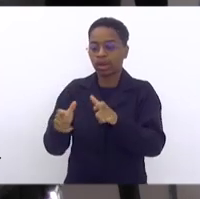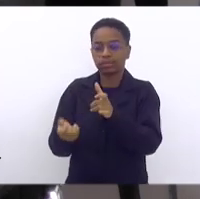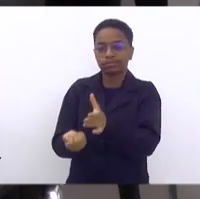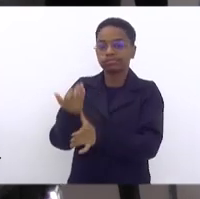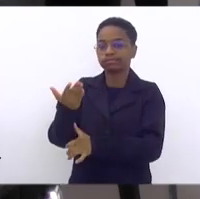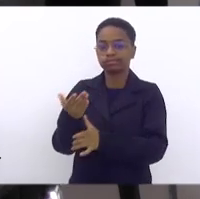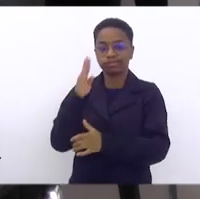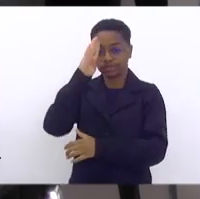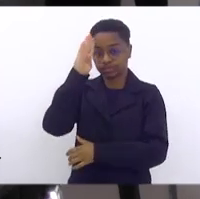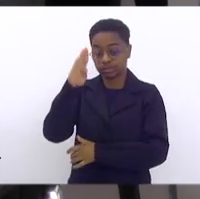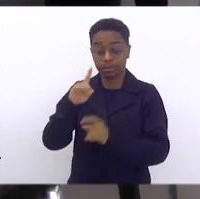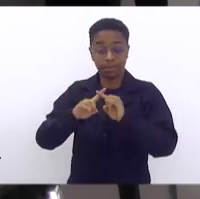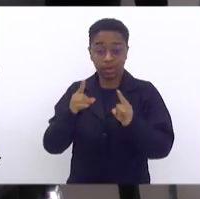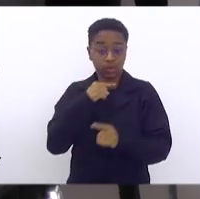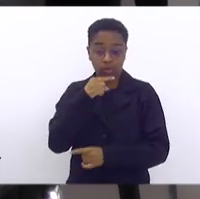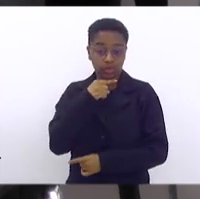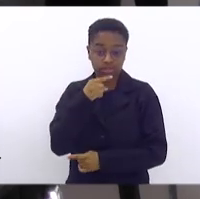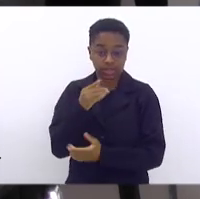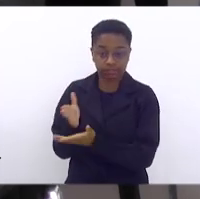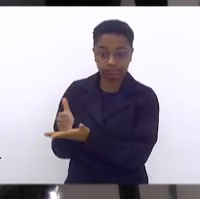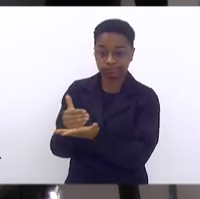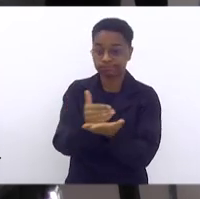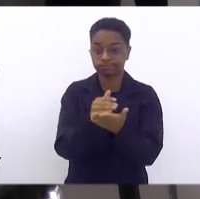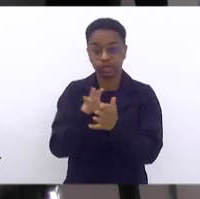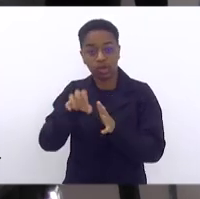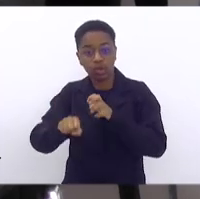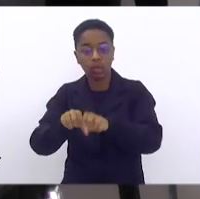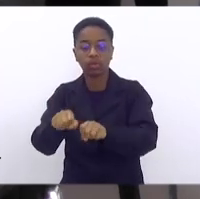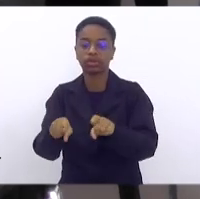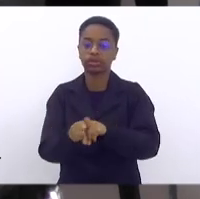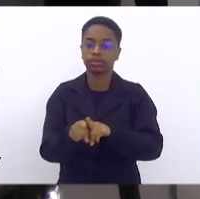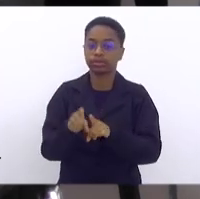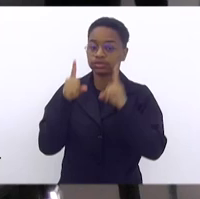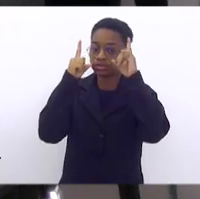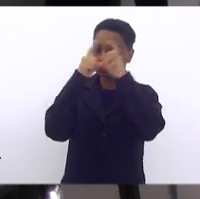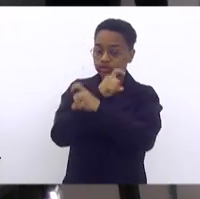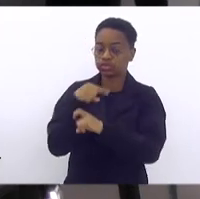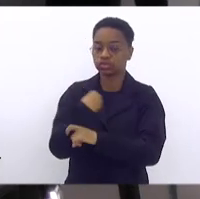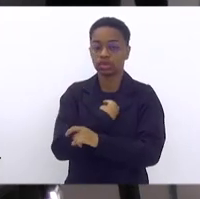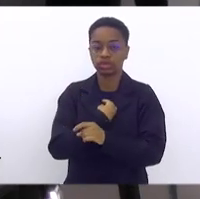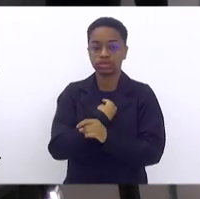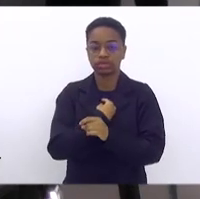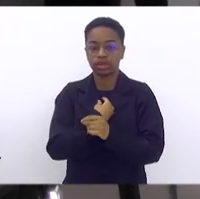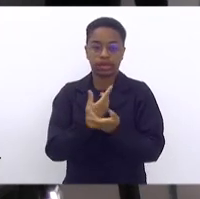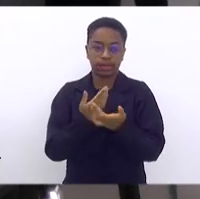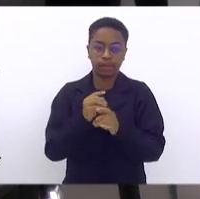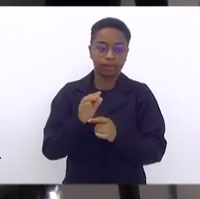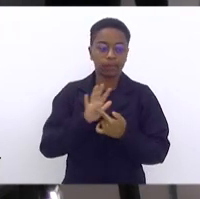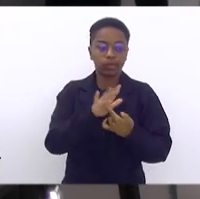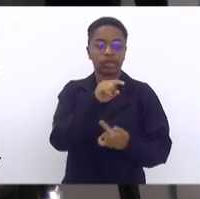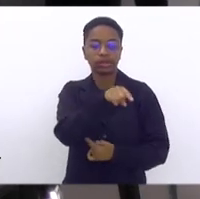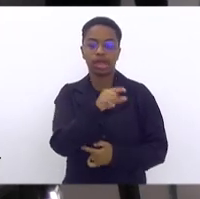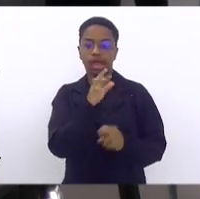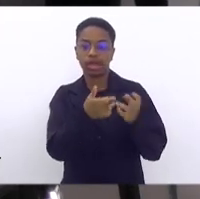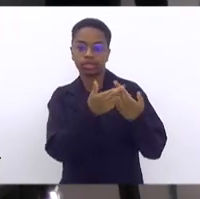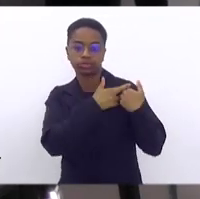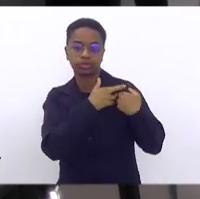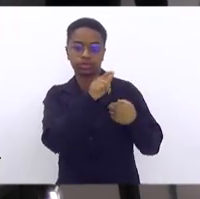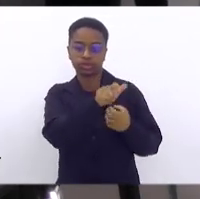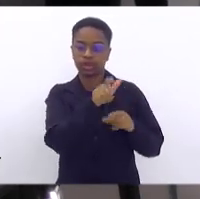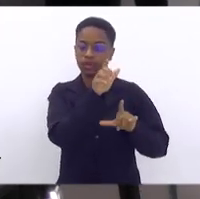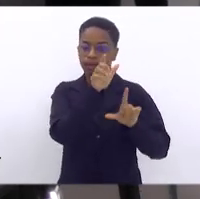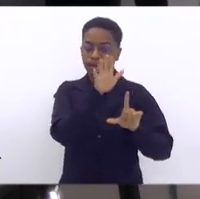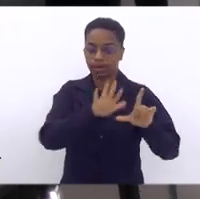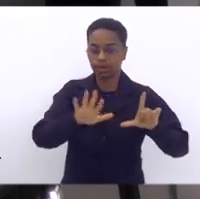mais acesso a esses dados. E fica, inclusive, difícil da gente responsabilizar as plataformas, porque se eu não consigo indicar que